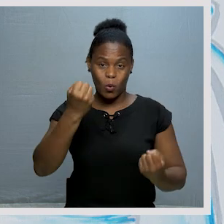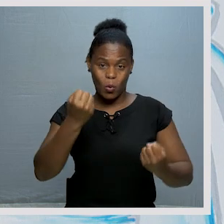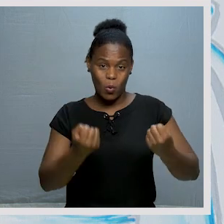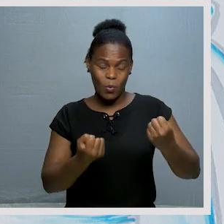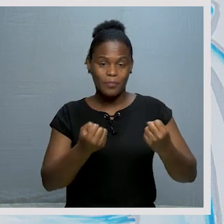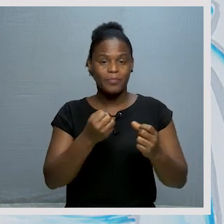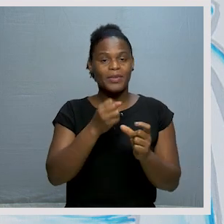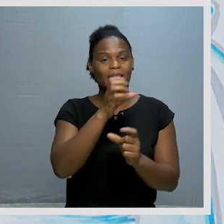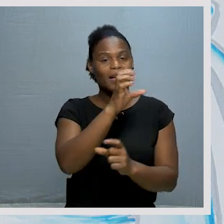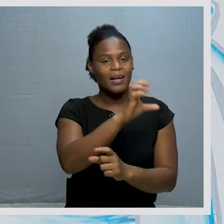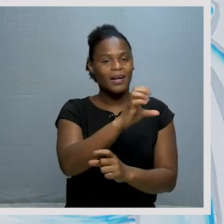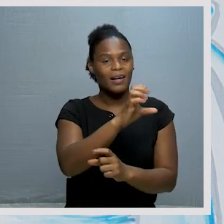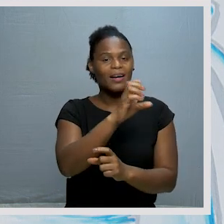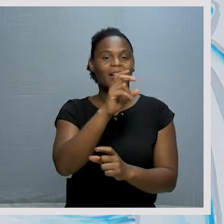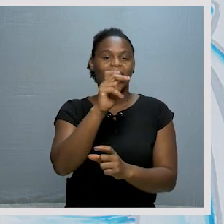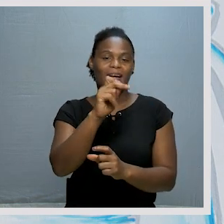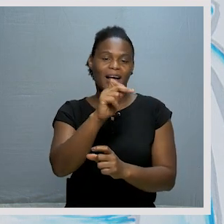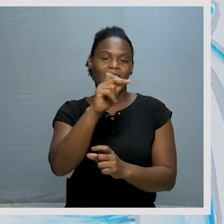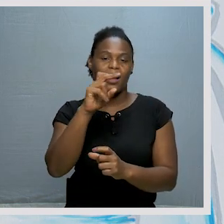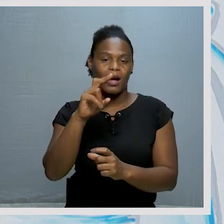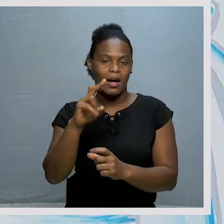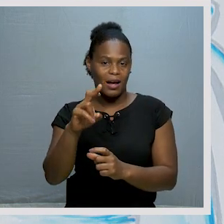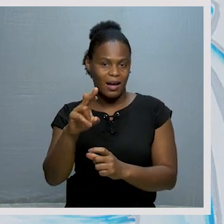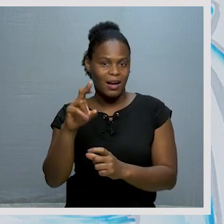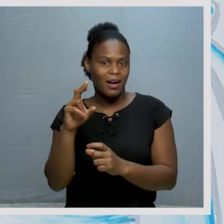repetir essa palavra, carro.